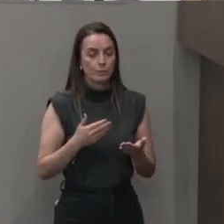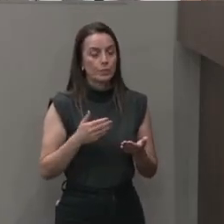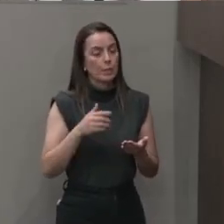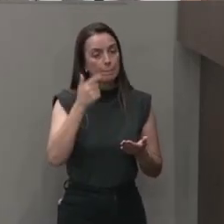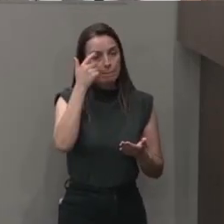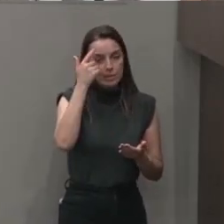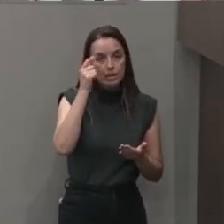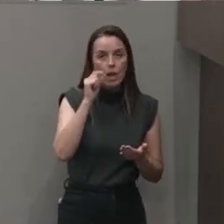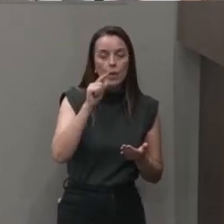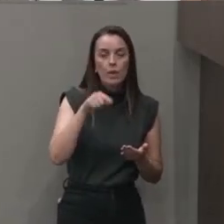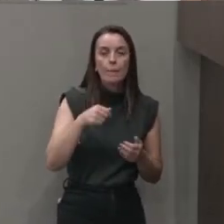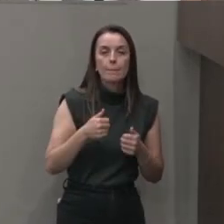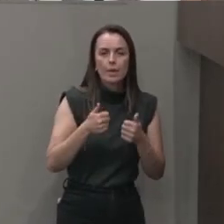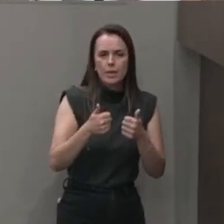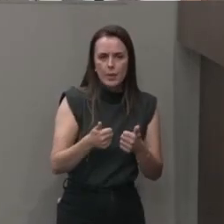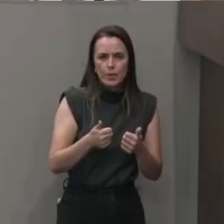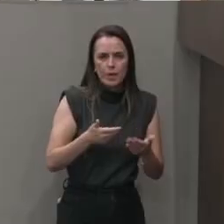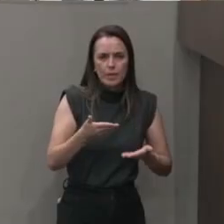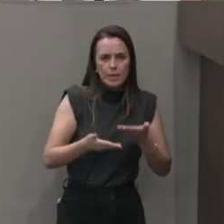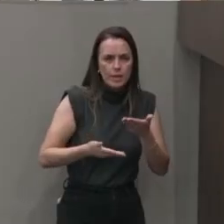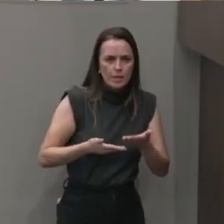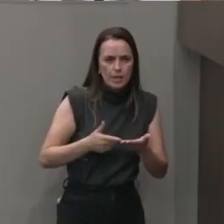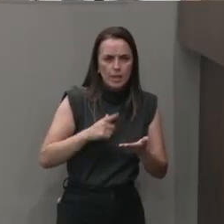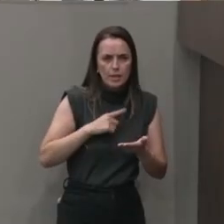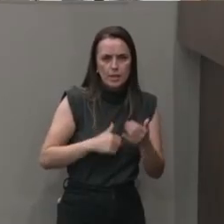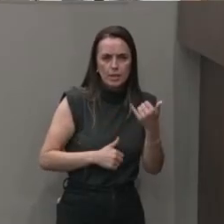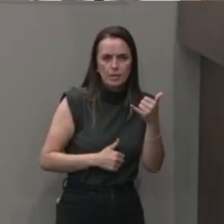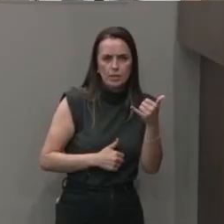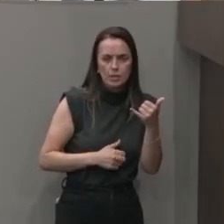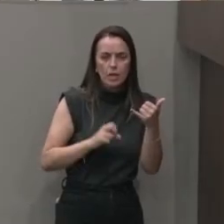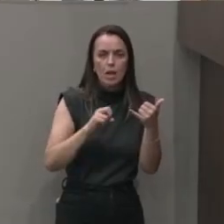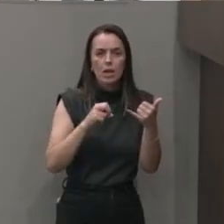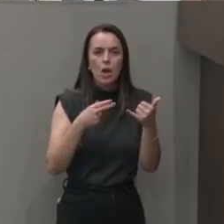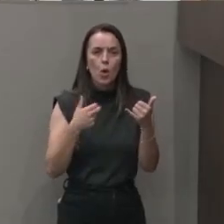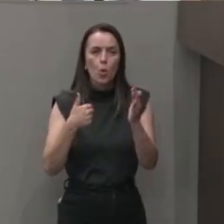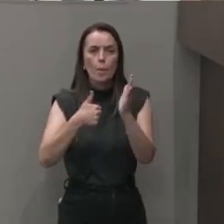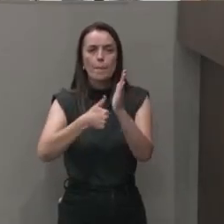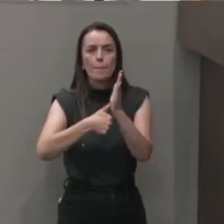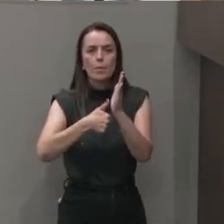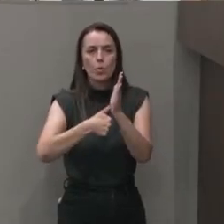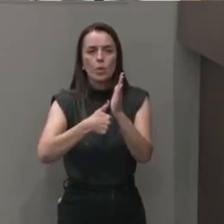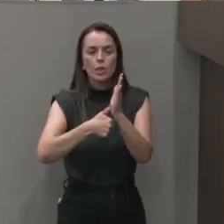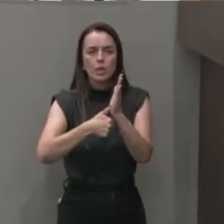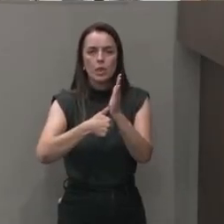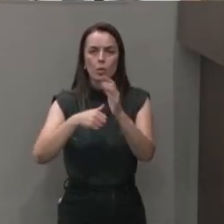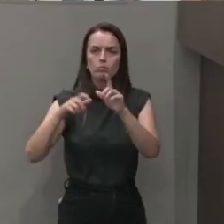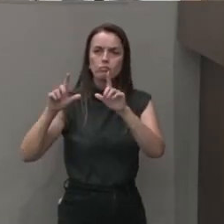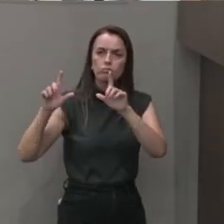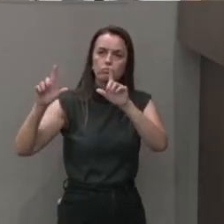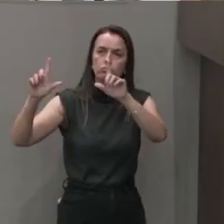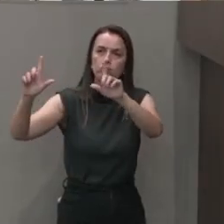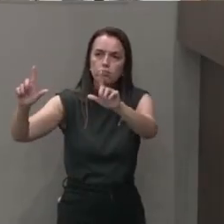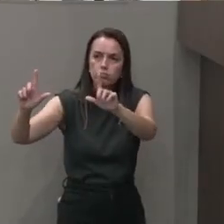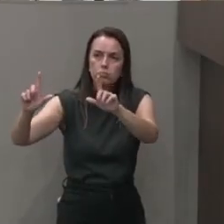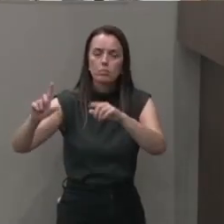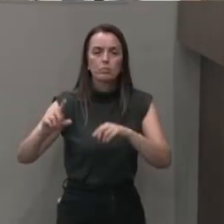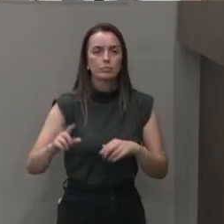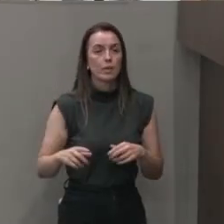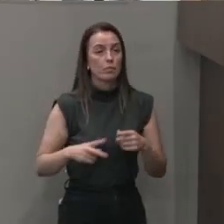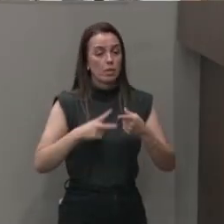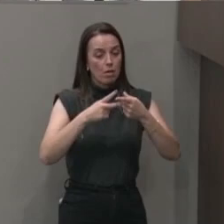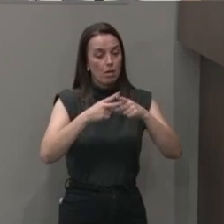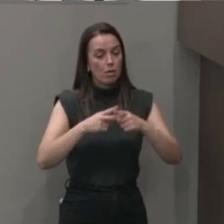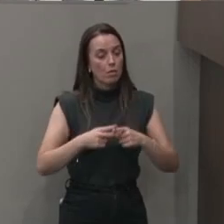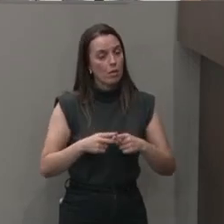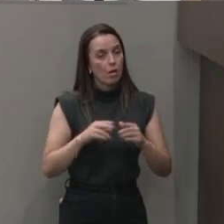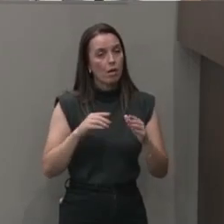É melhor os atendentes terem no celular? É melhor um botão físico? O que é melhor? Isso se vem regulamentando através